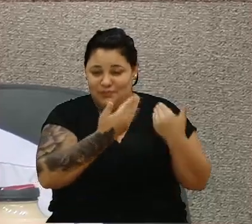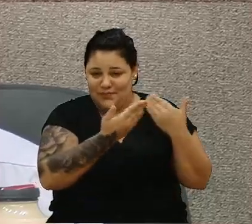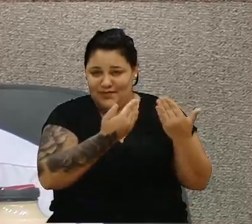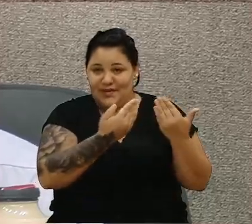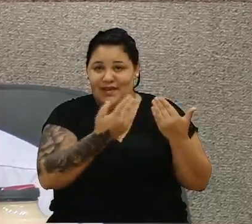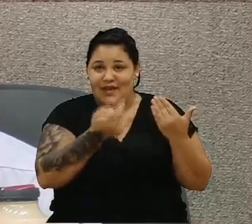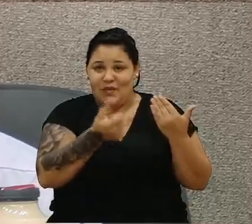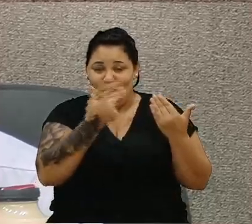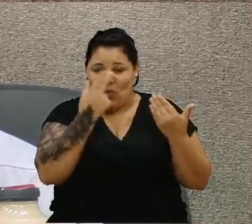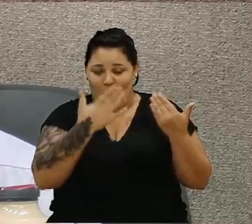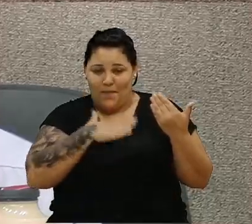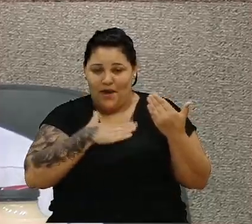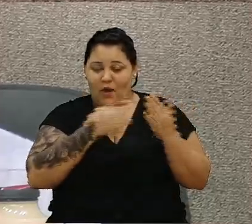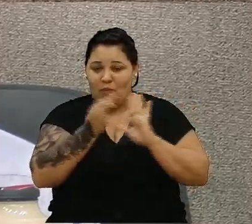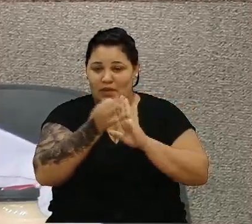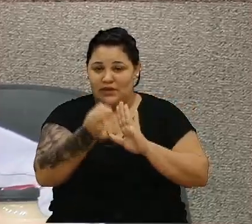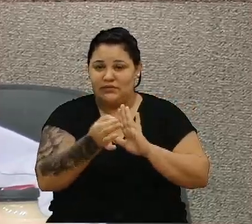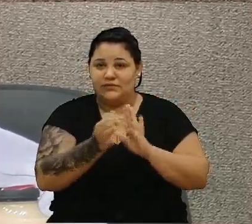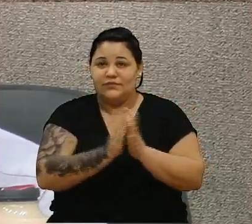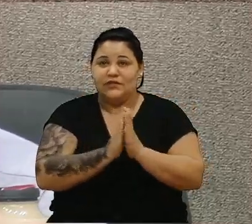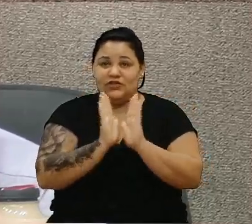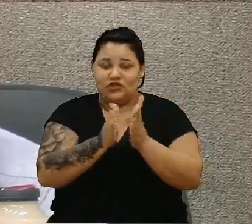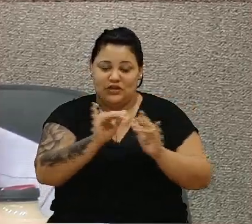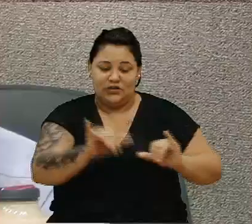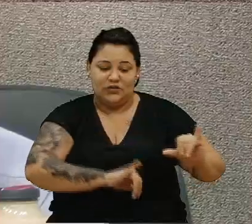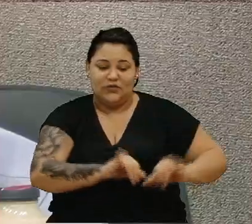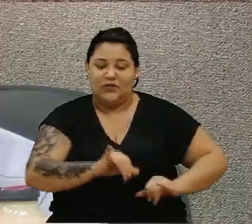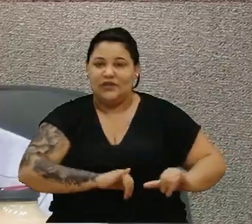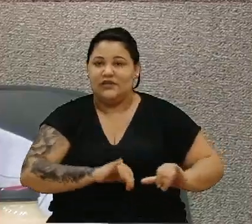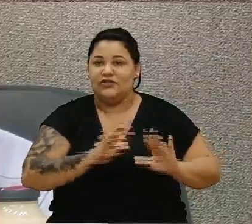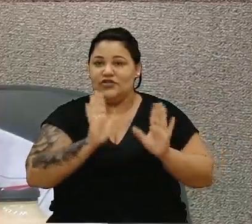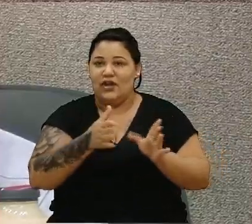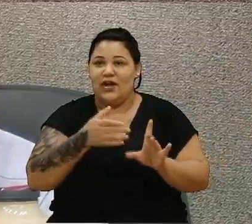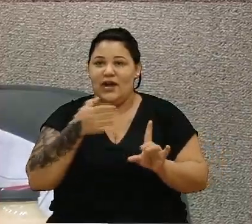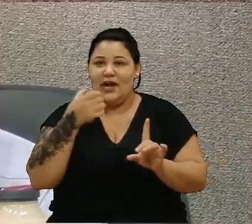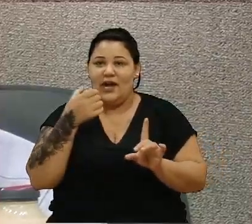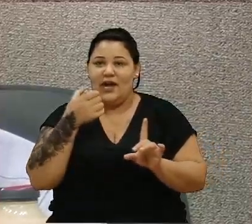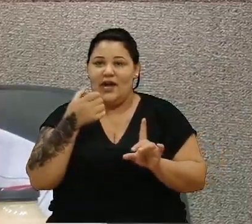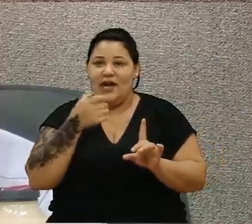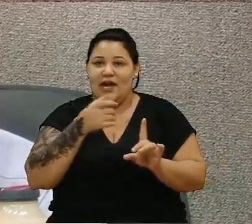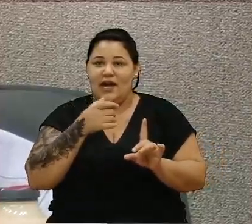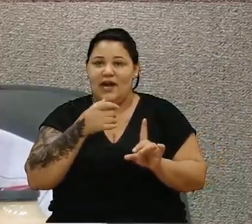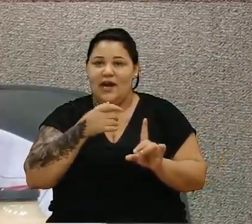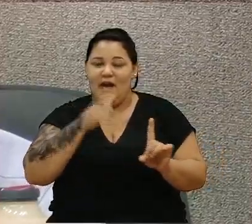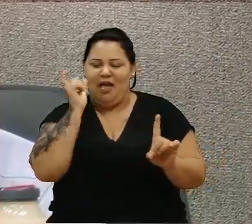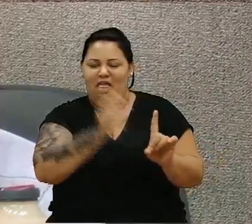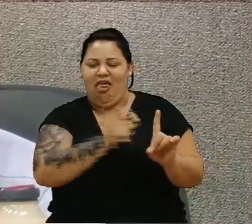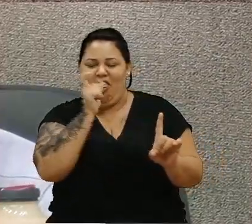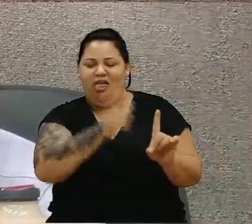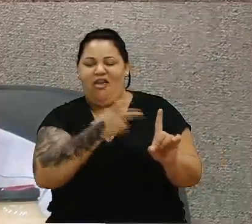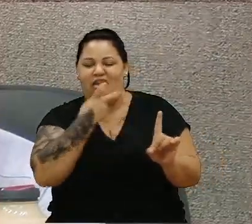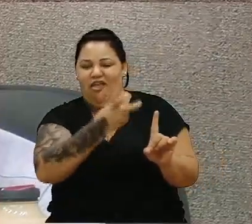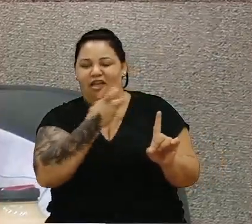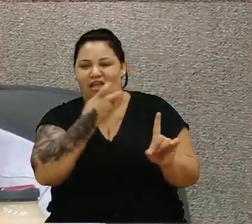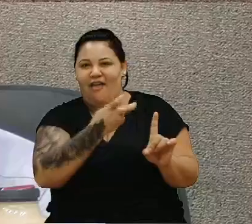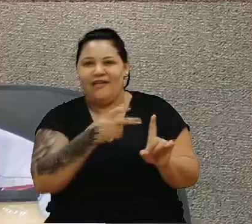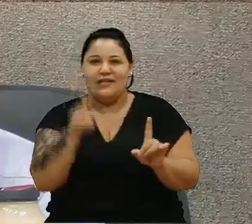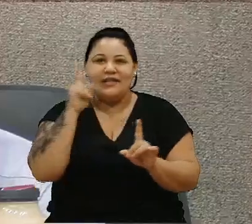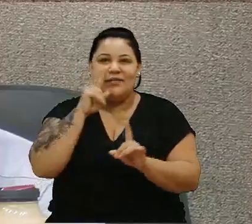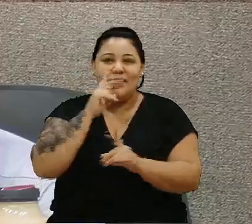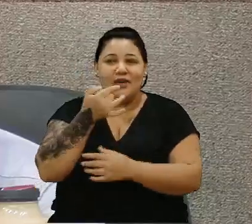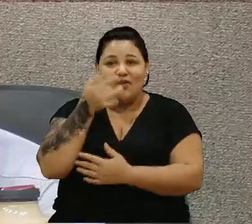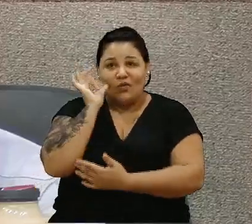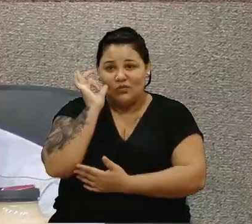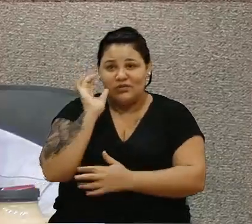parecido comigo. Já sofri, já apanhei, já, né, pessoas xingando aqui na plateia, como foi lembrado ontem ou antes de ontem aqui na